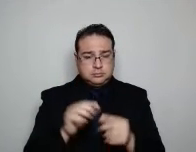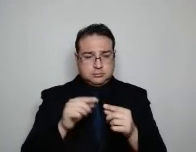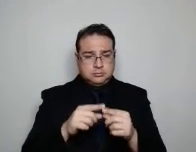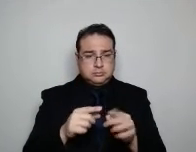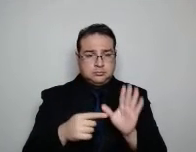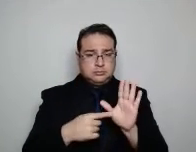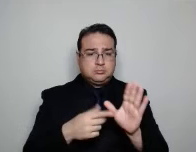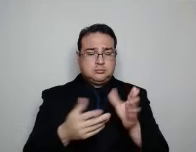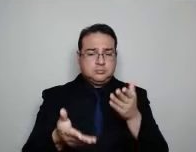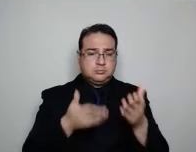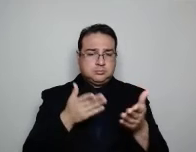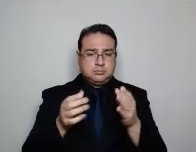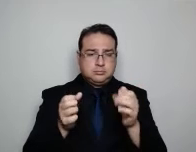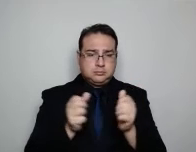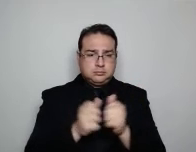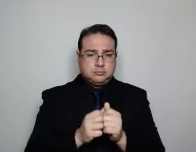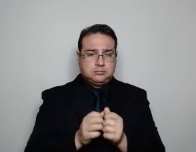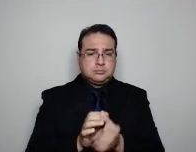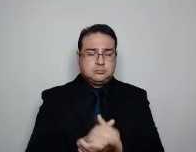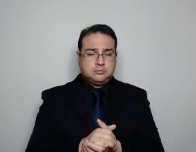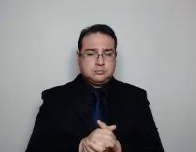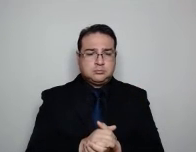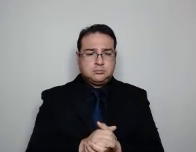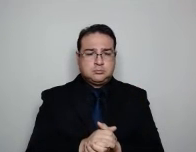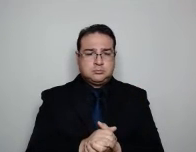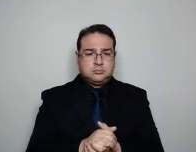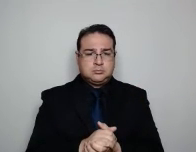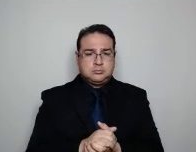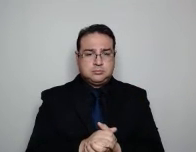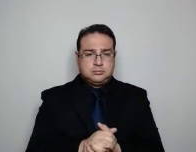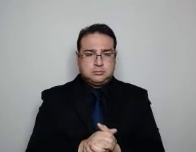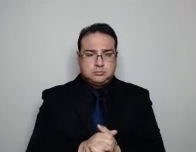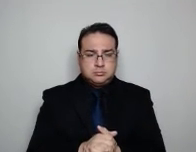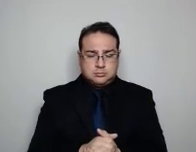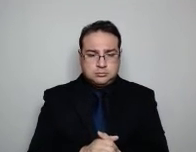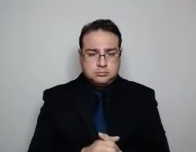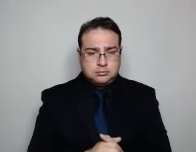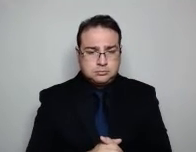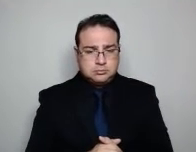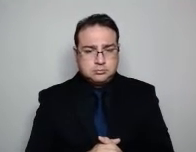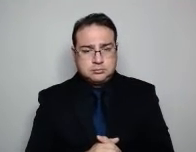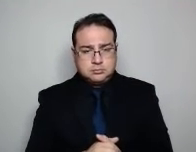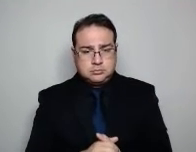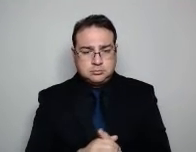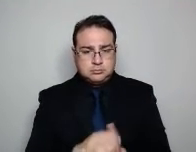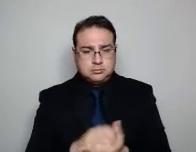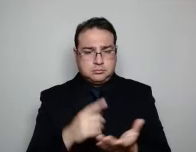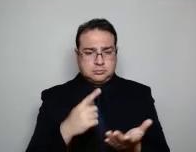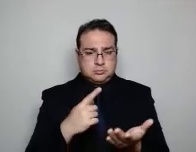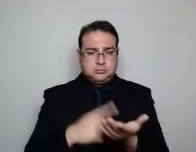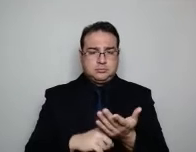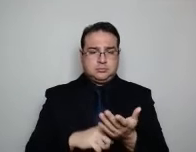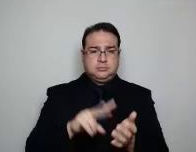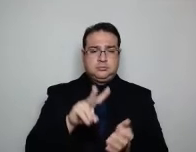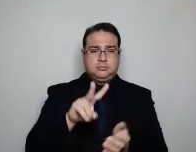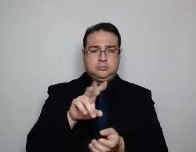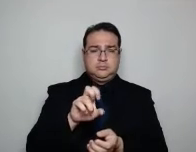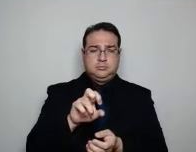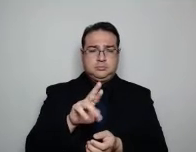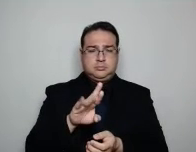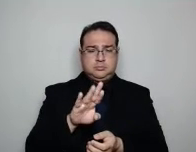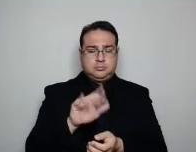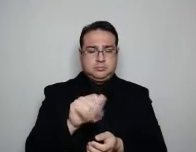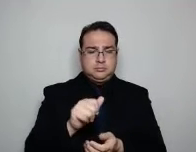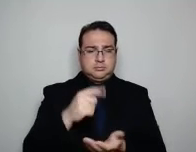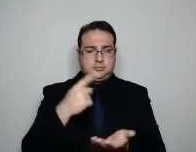arbitrou o valor da verba honorária no valor da causa. Ademais, alternativamente, caso